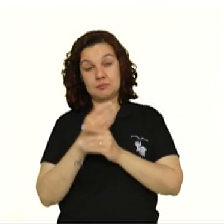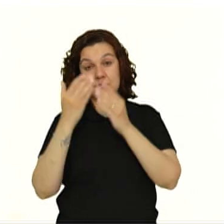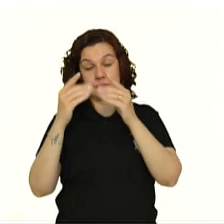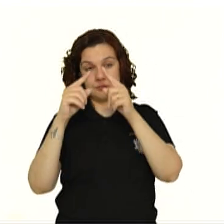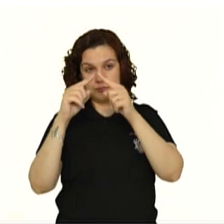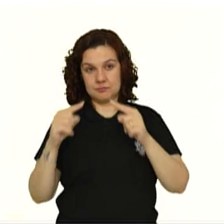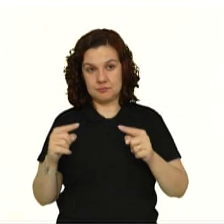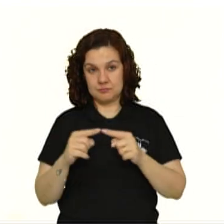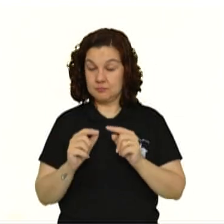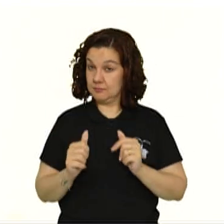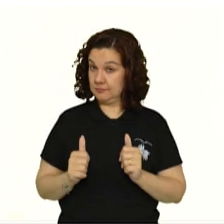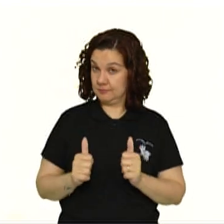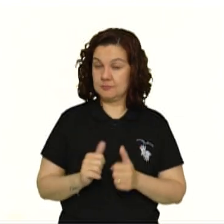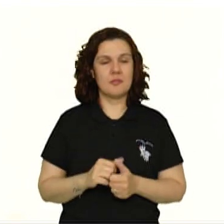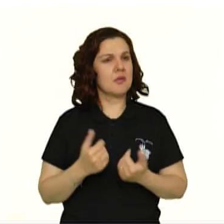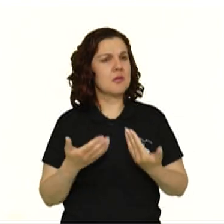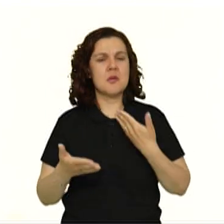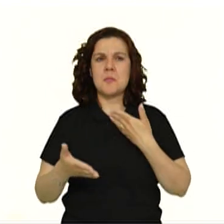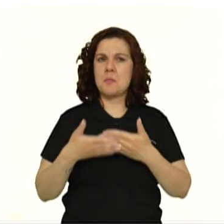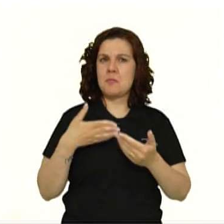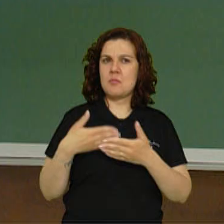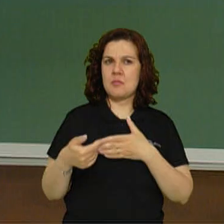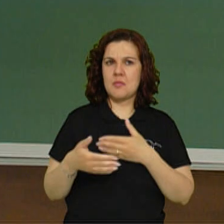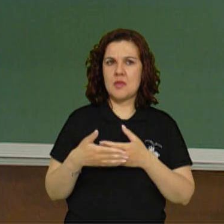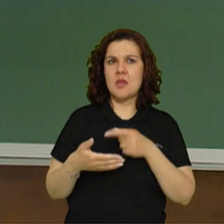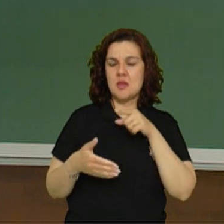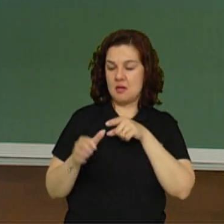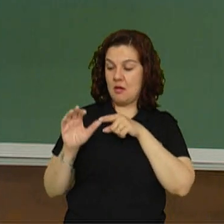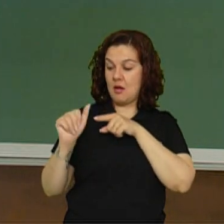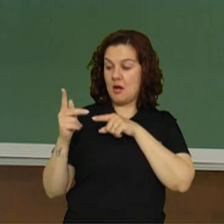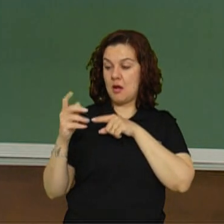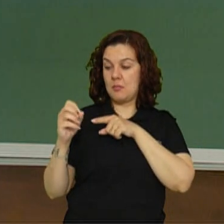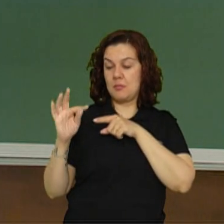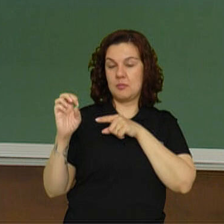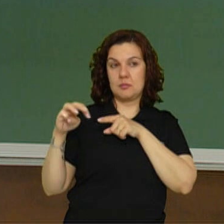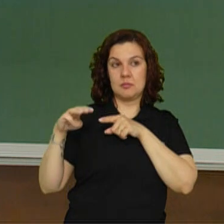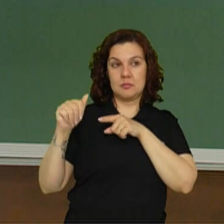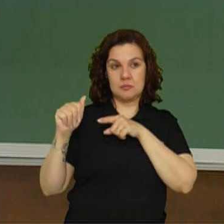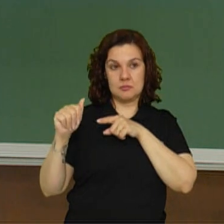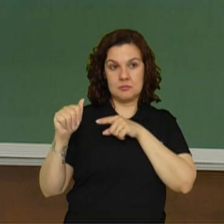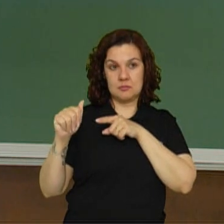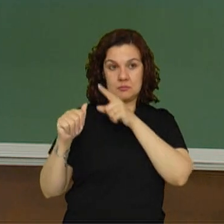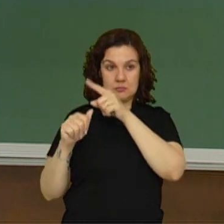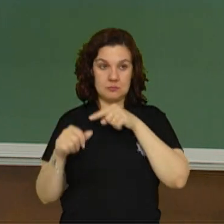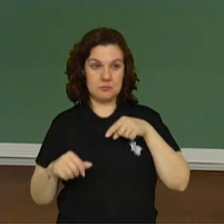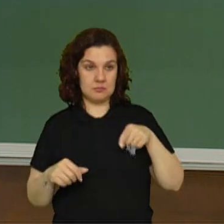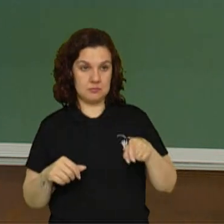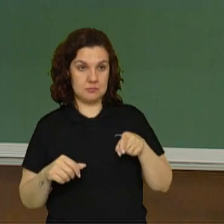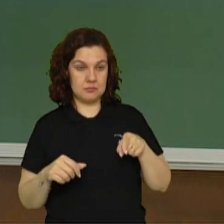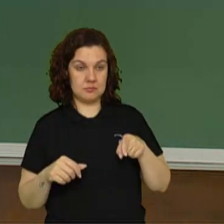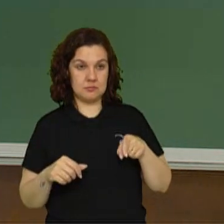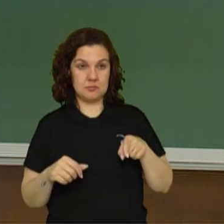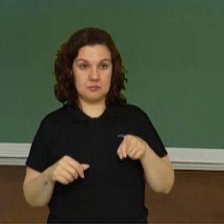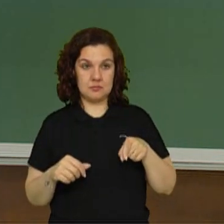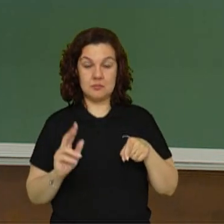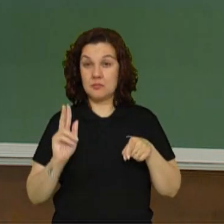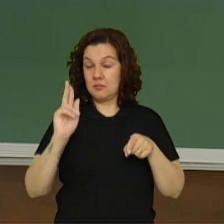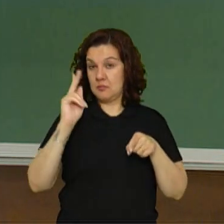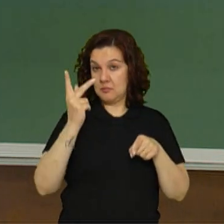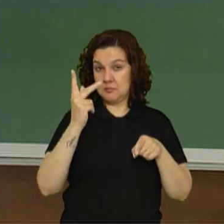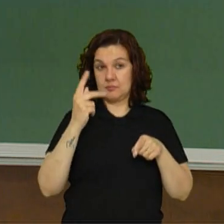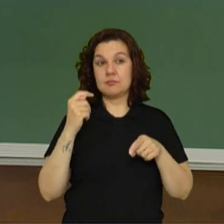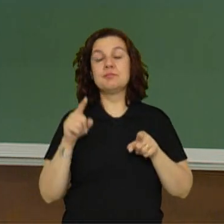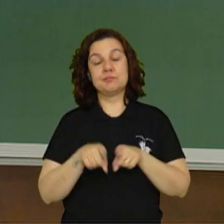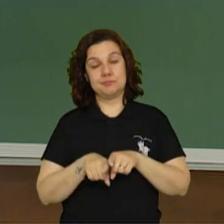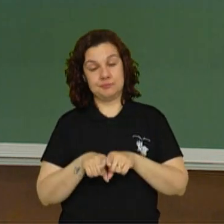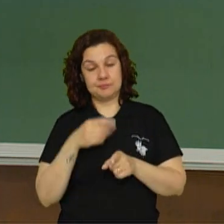de um triângulo, ok? Então, se eu tenho a informação do apótema, eu vou conseguir chegar na informação da